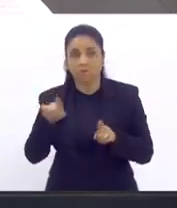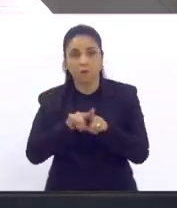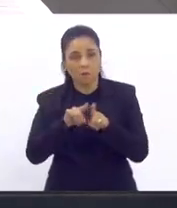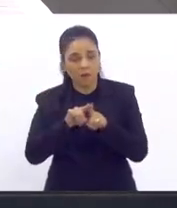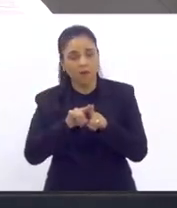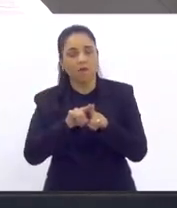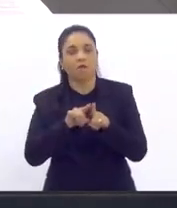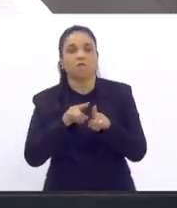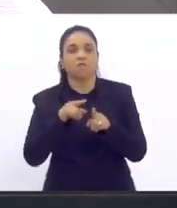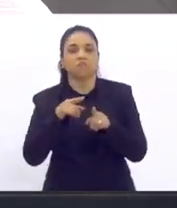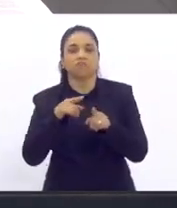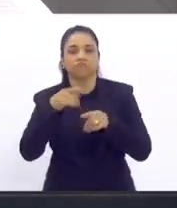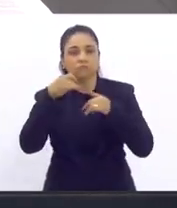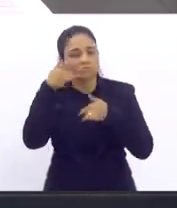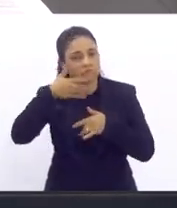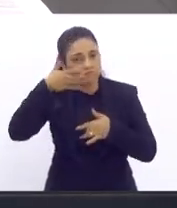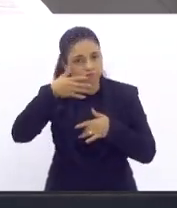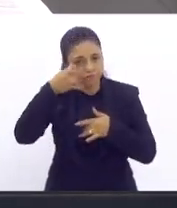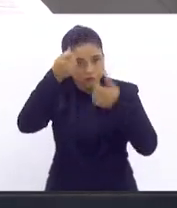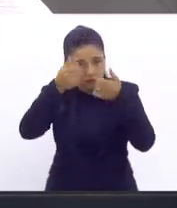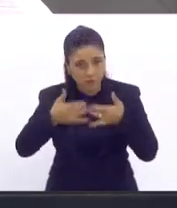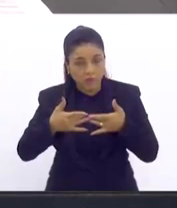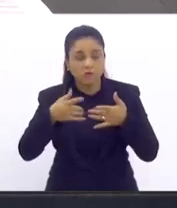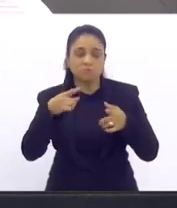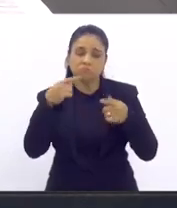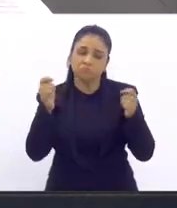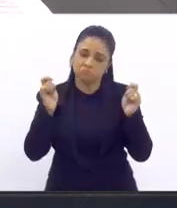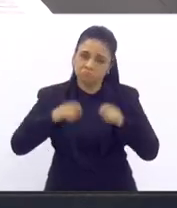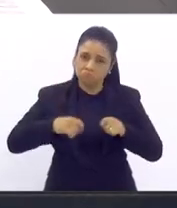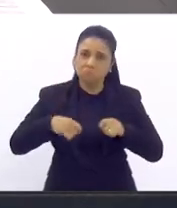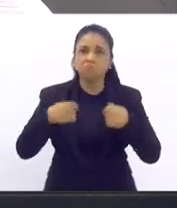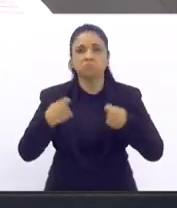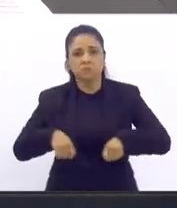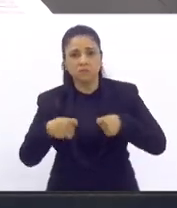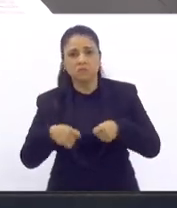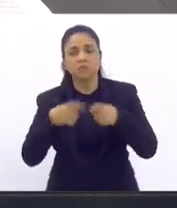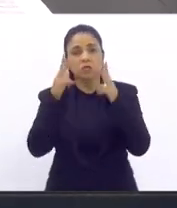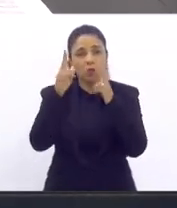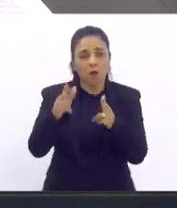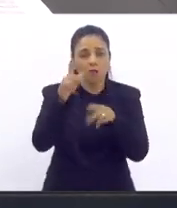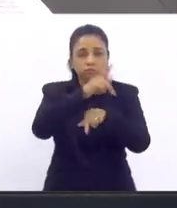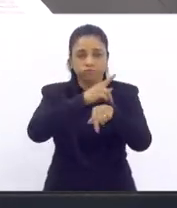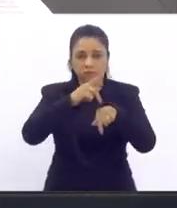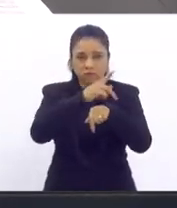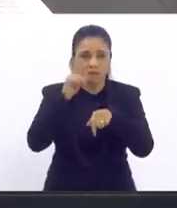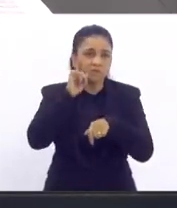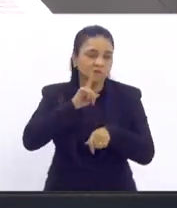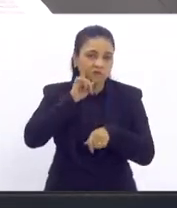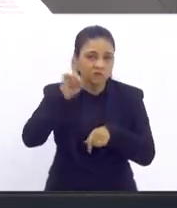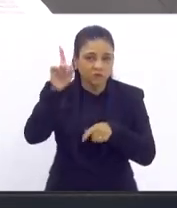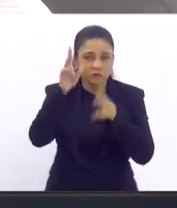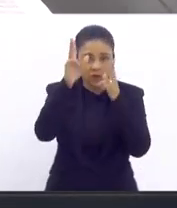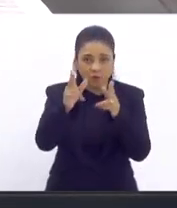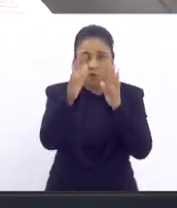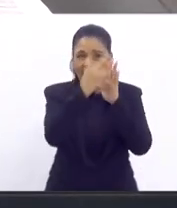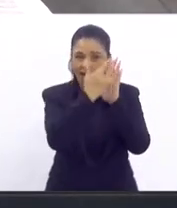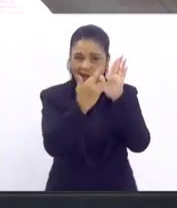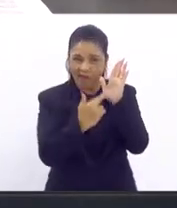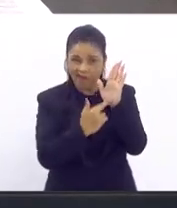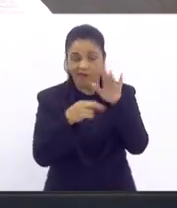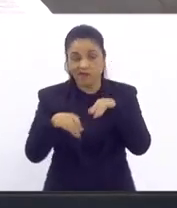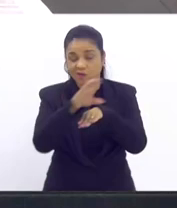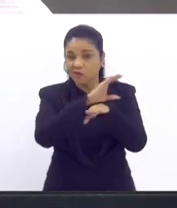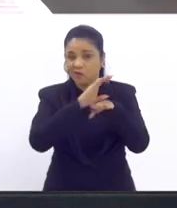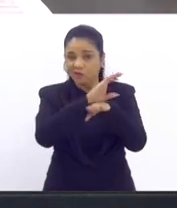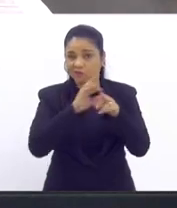quer dizer a gente podia ter uma regra parecida como que a gente tem nos Estados Unidos mas aqui a constituição é diferente né que cada